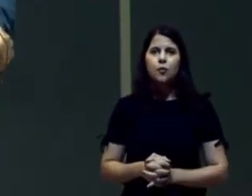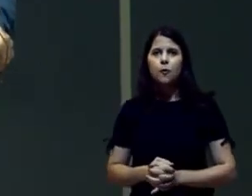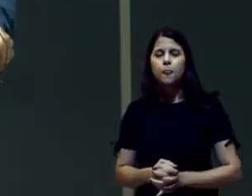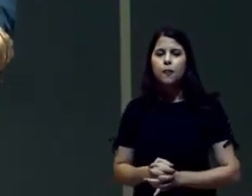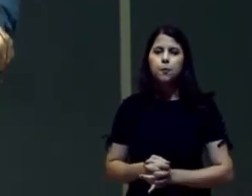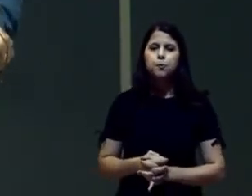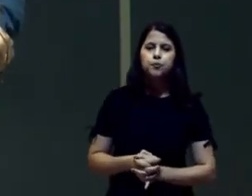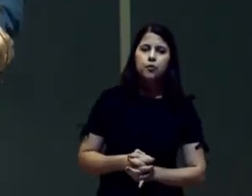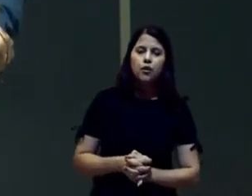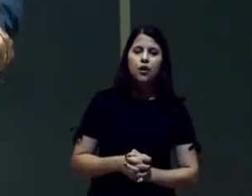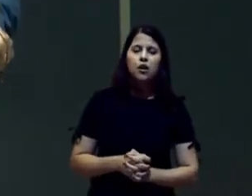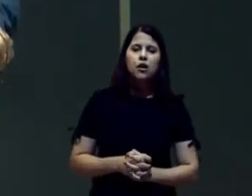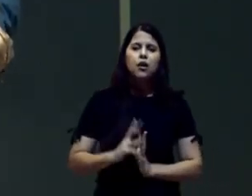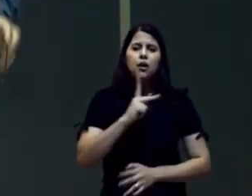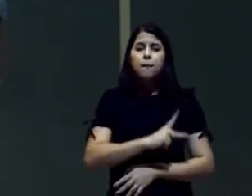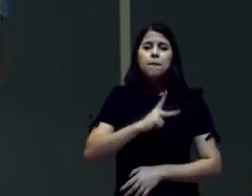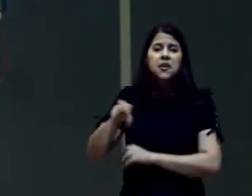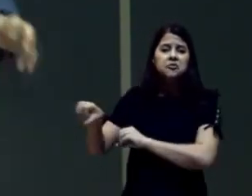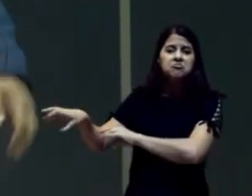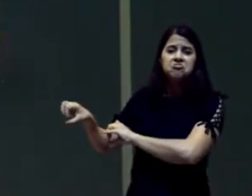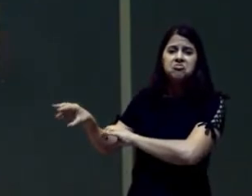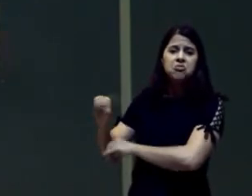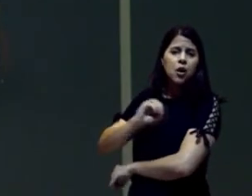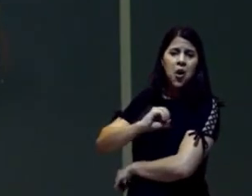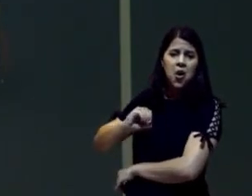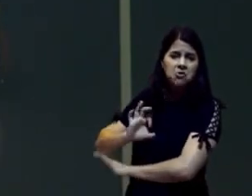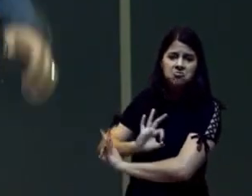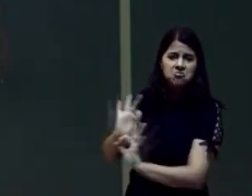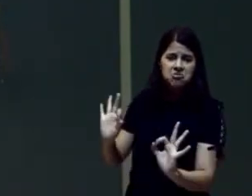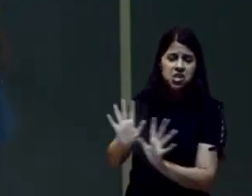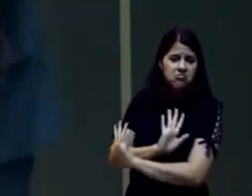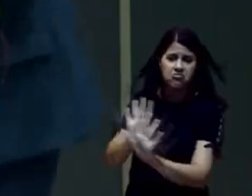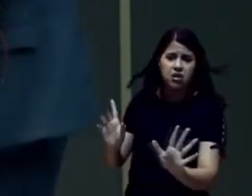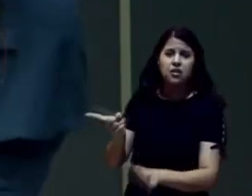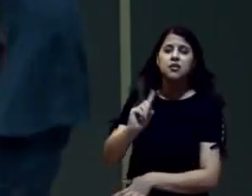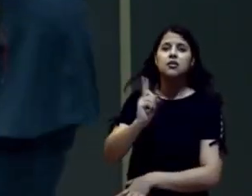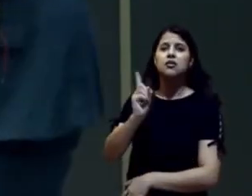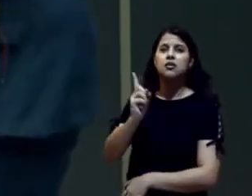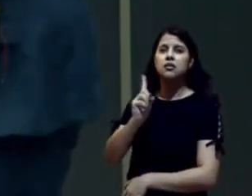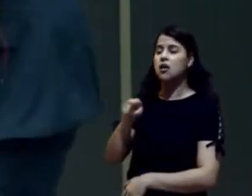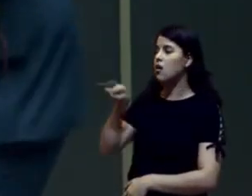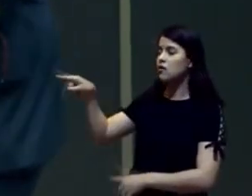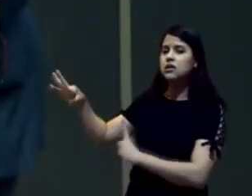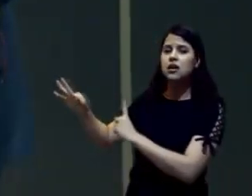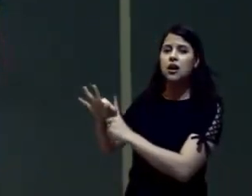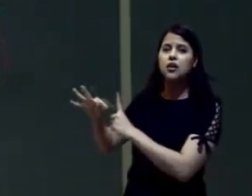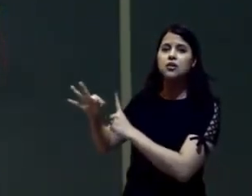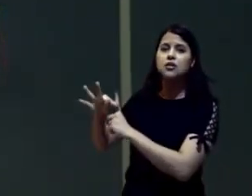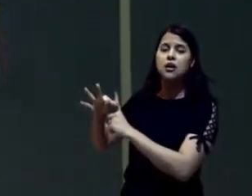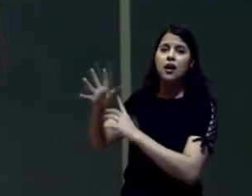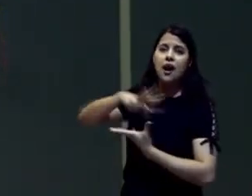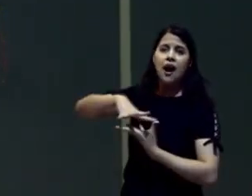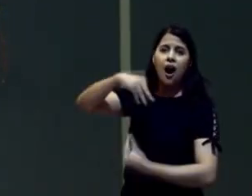um auxiliar de trabalho. Ele não gera um diácono. Ele não produz um presbítero. Ele diz: Timóteo tem a mesma alma